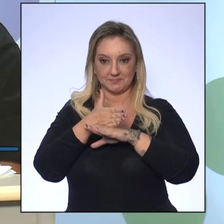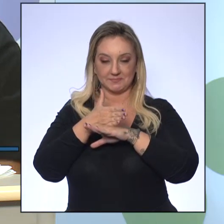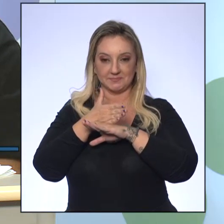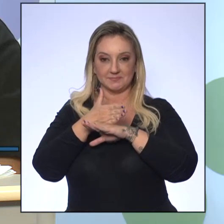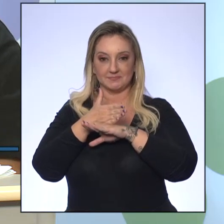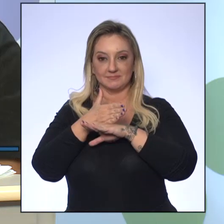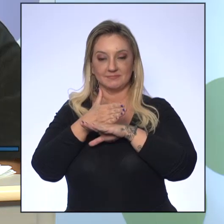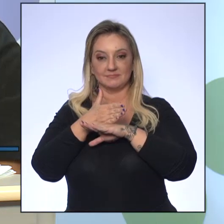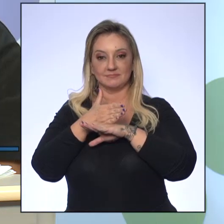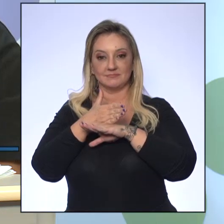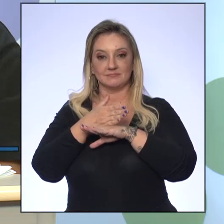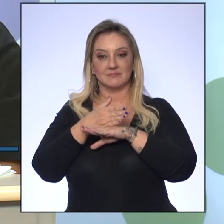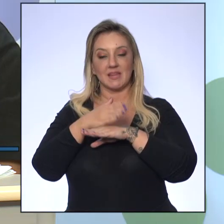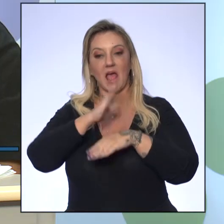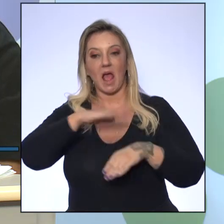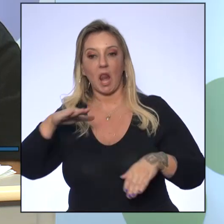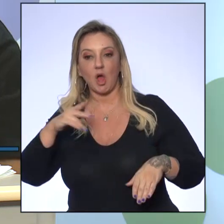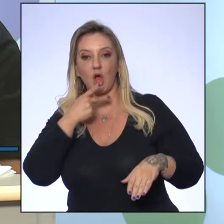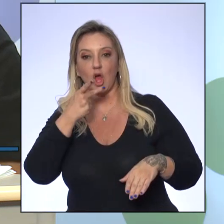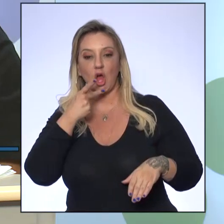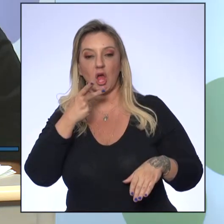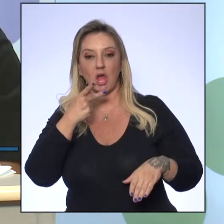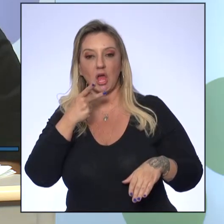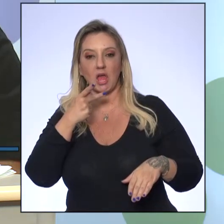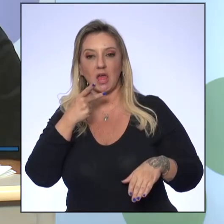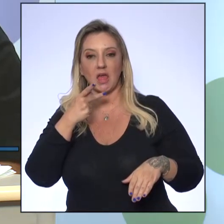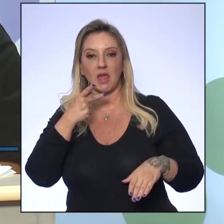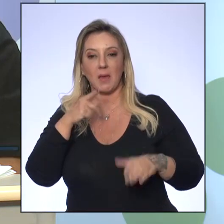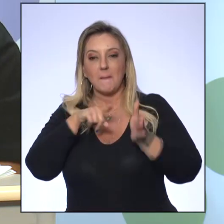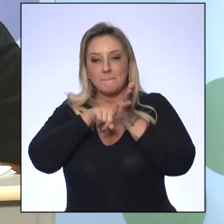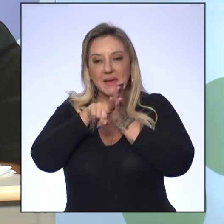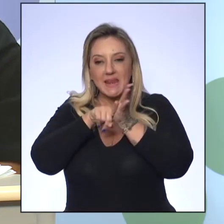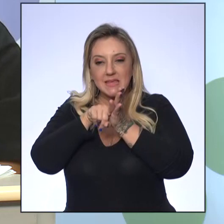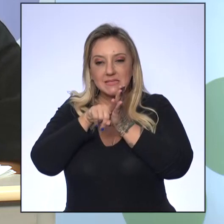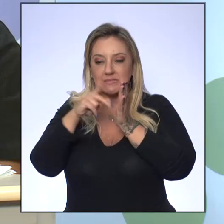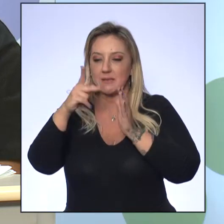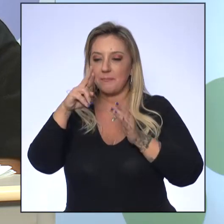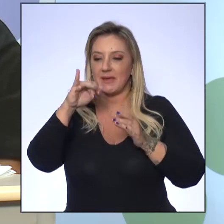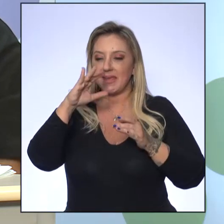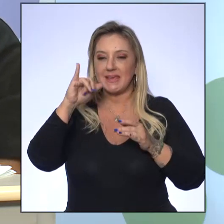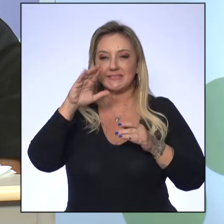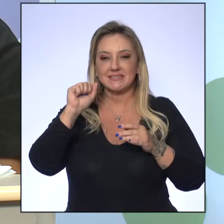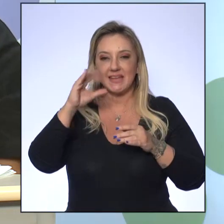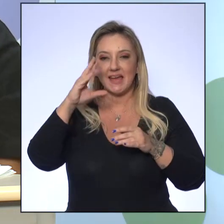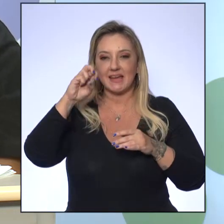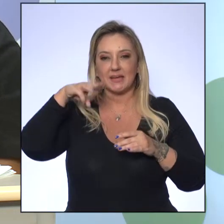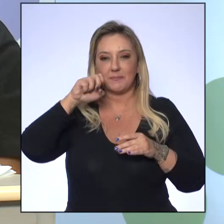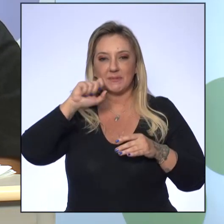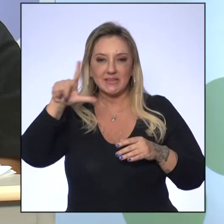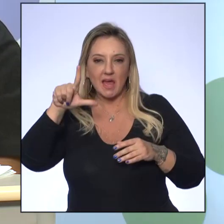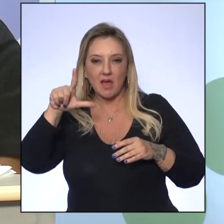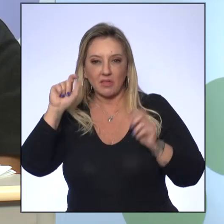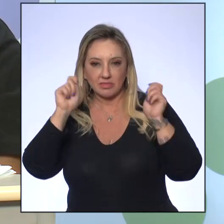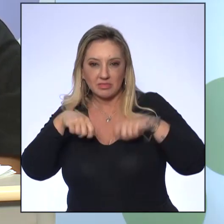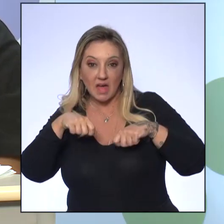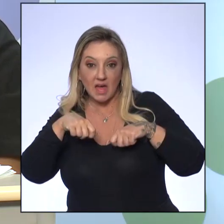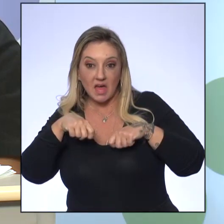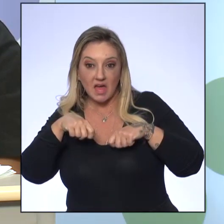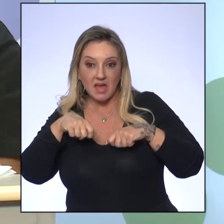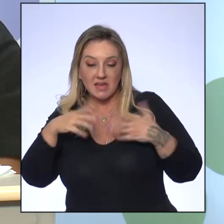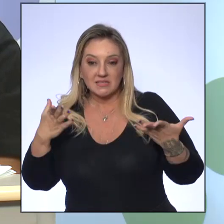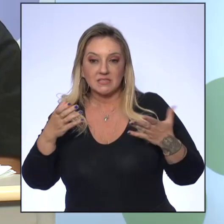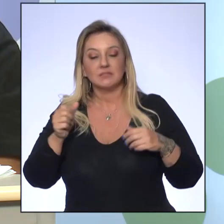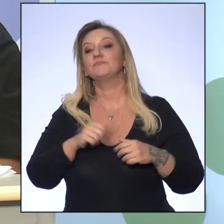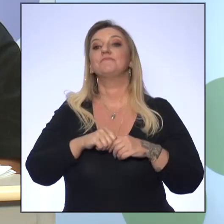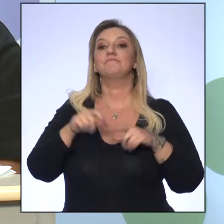E teve um aluno que falou que queria fazer perícia criminal. Tem algum curso na USP que dá para fazer perícia criminal, Nossa, Herbert? Muito legal. E,